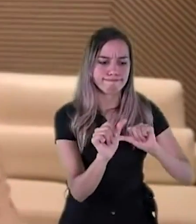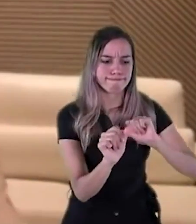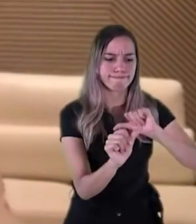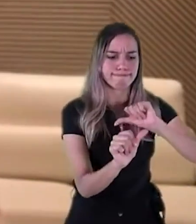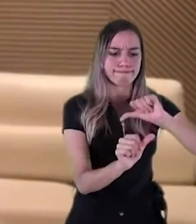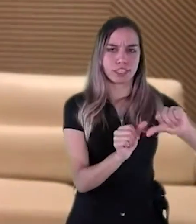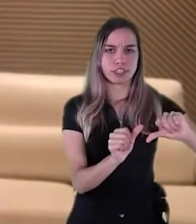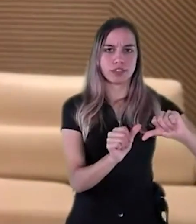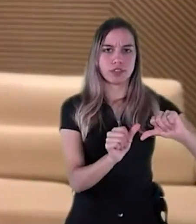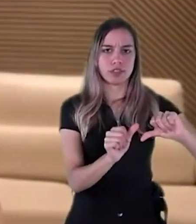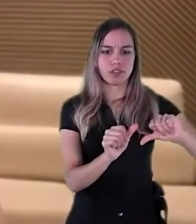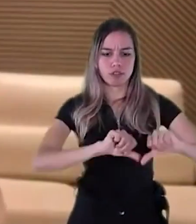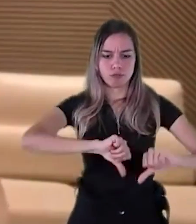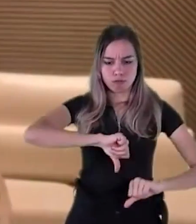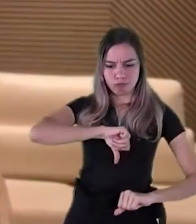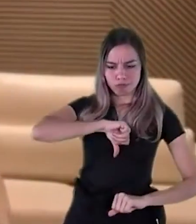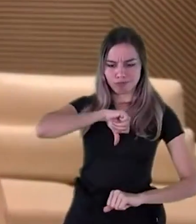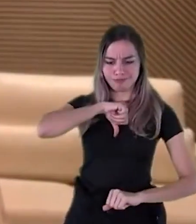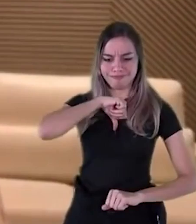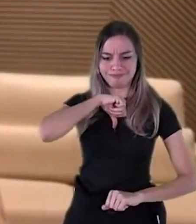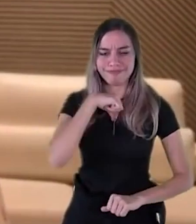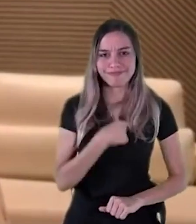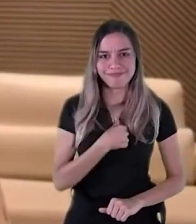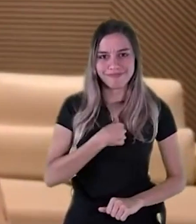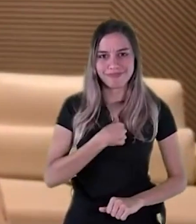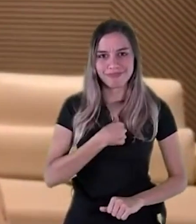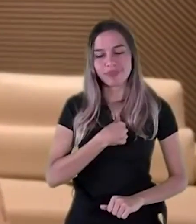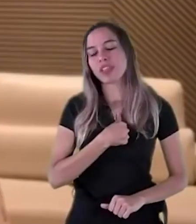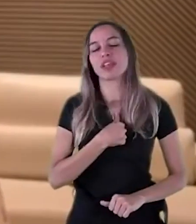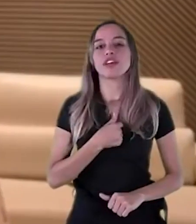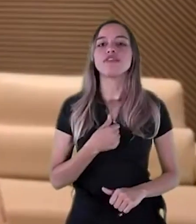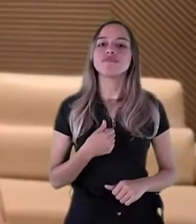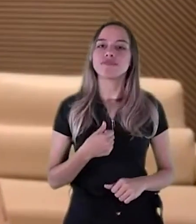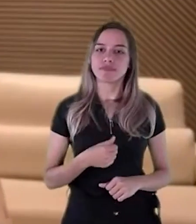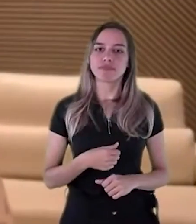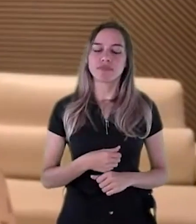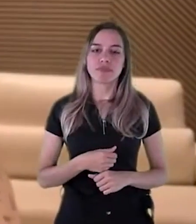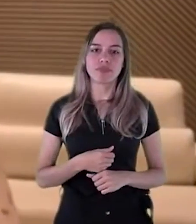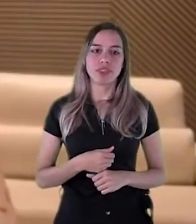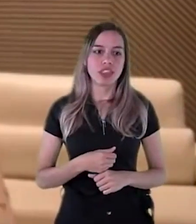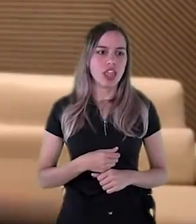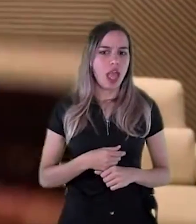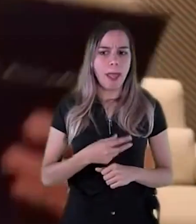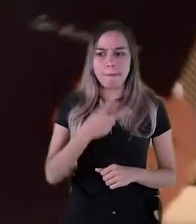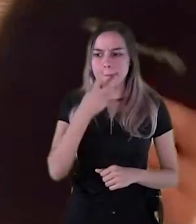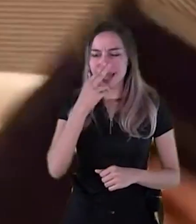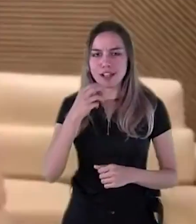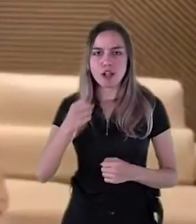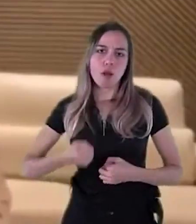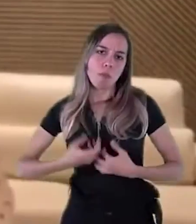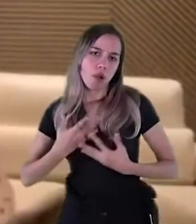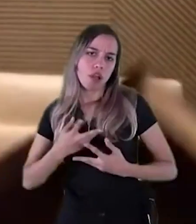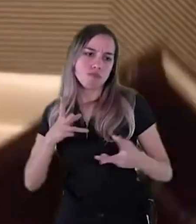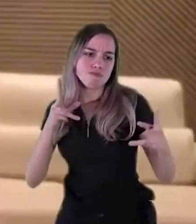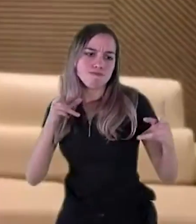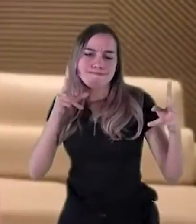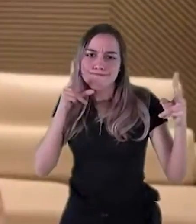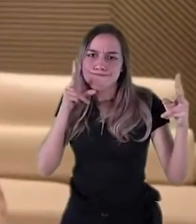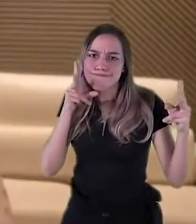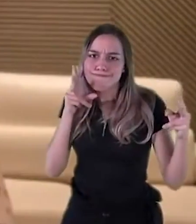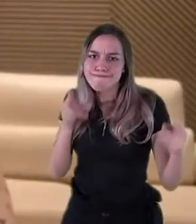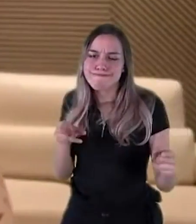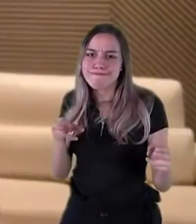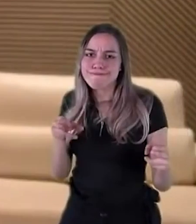mas muito semelhante ao contexto do nosso querido José, que é um nome universal. Eu